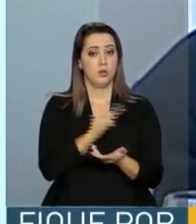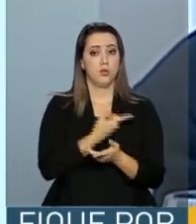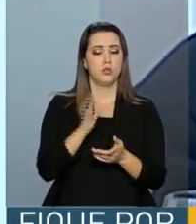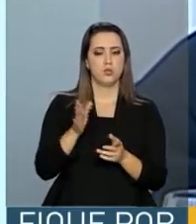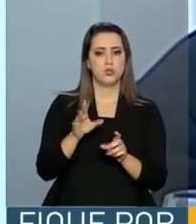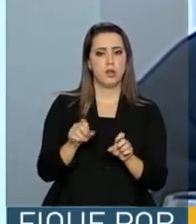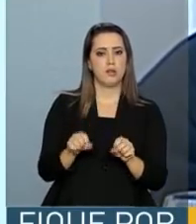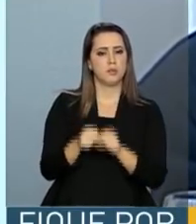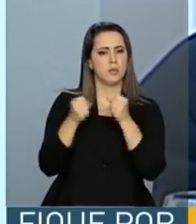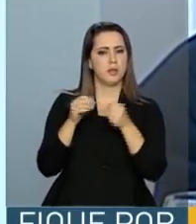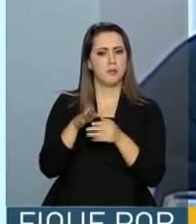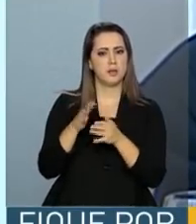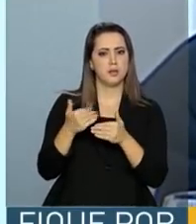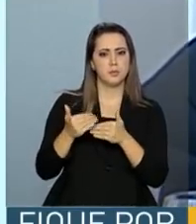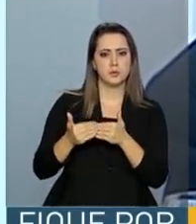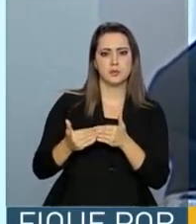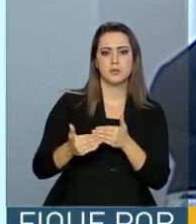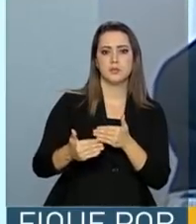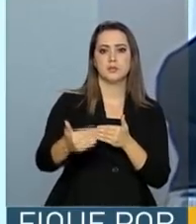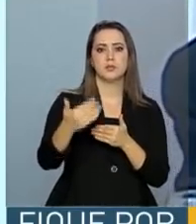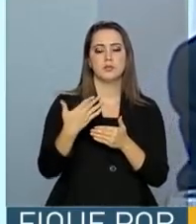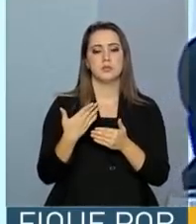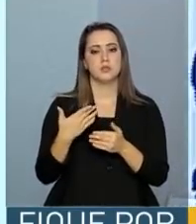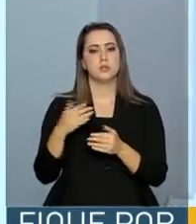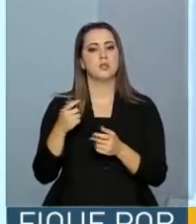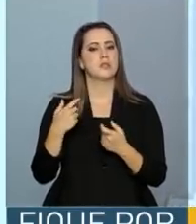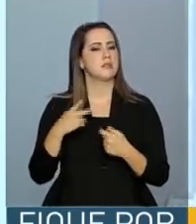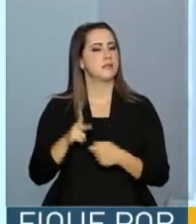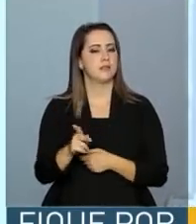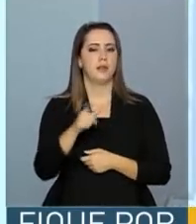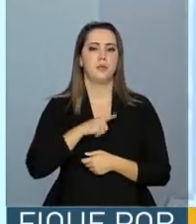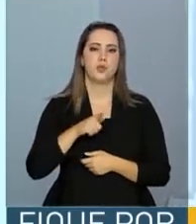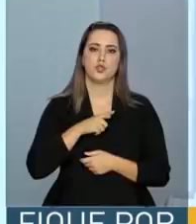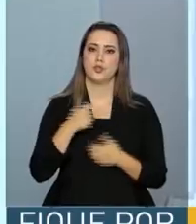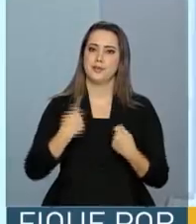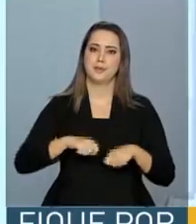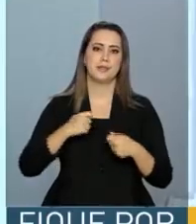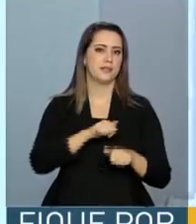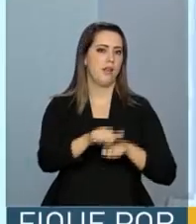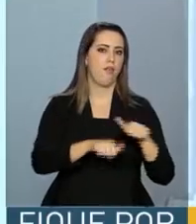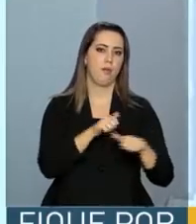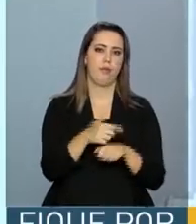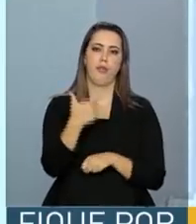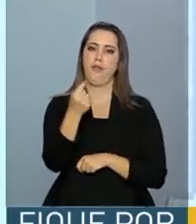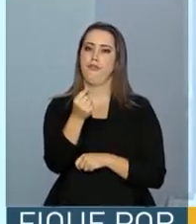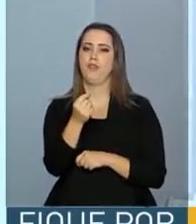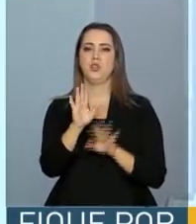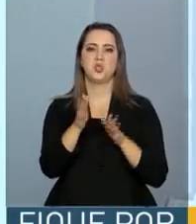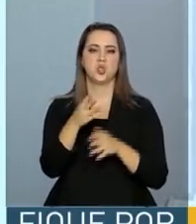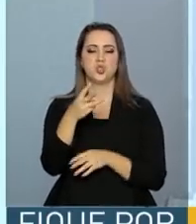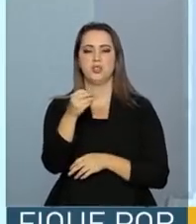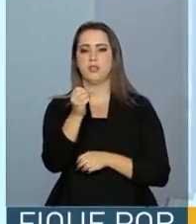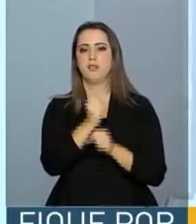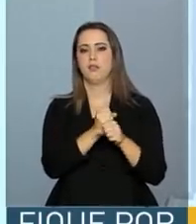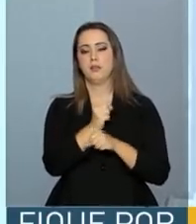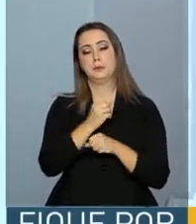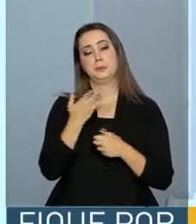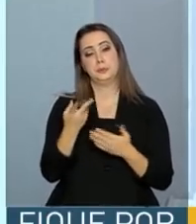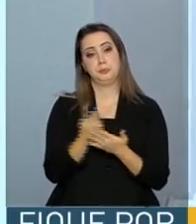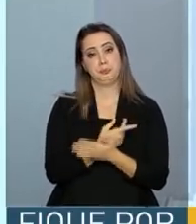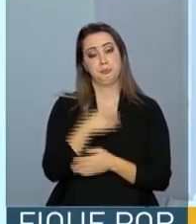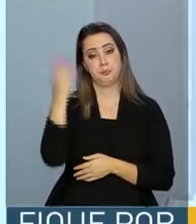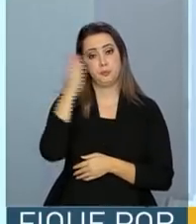rompendo este ciclo histórico que era quase fatal no sistema político institucional é